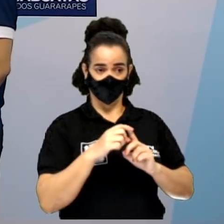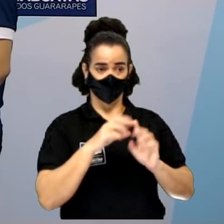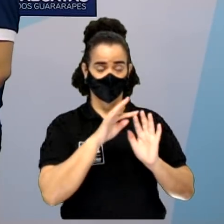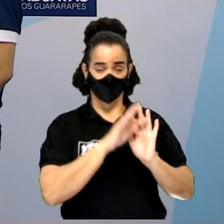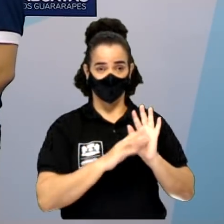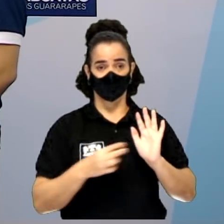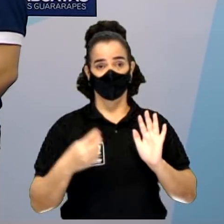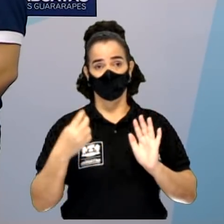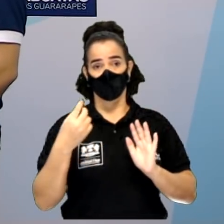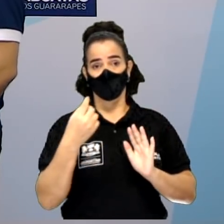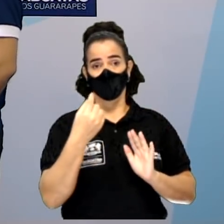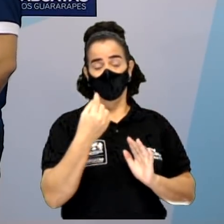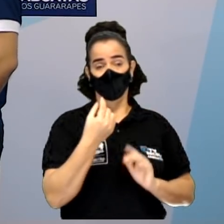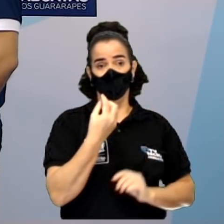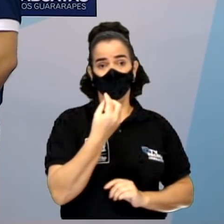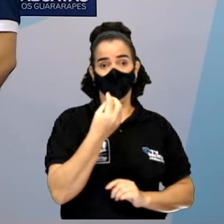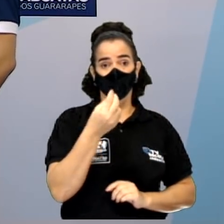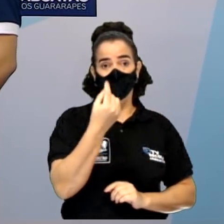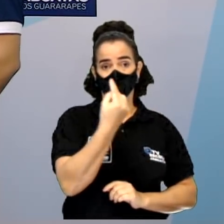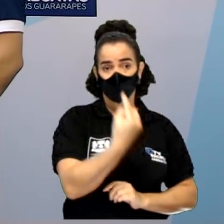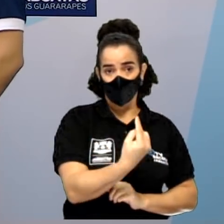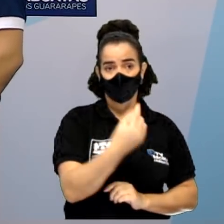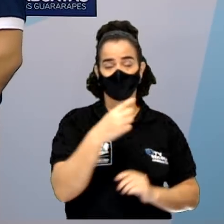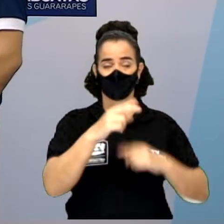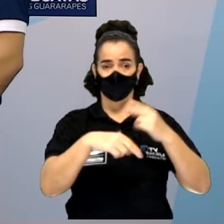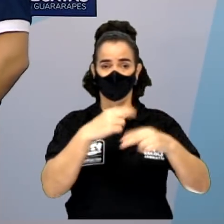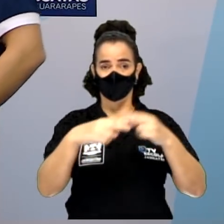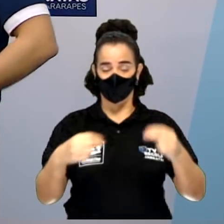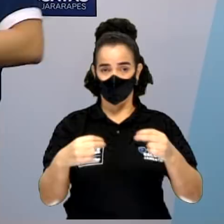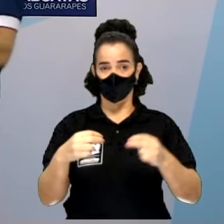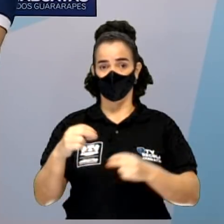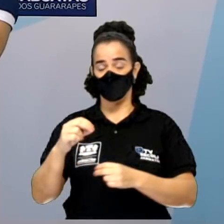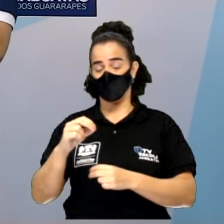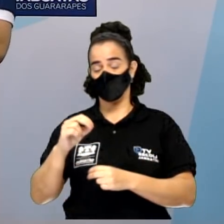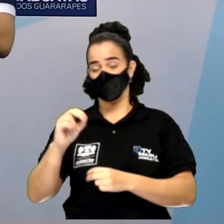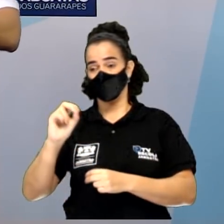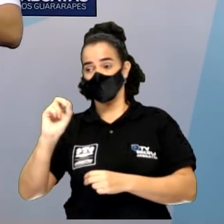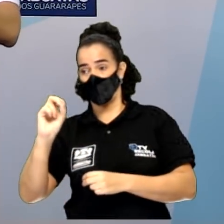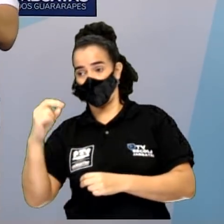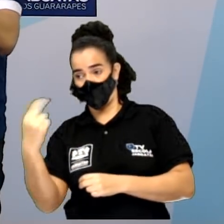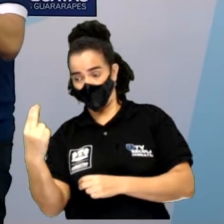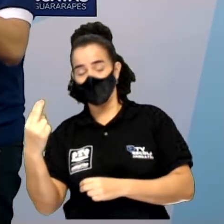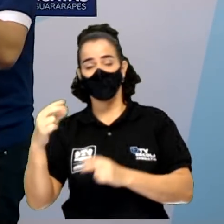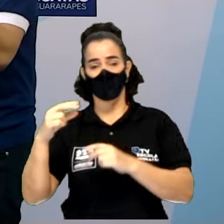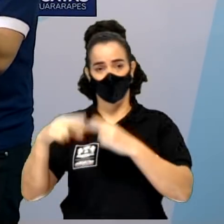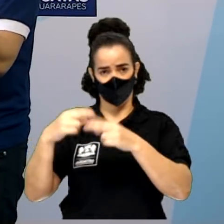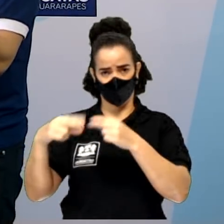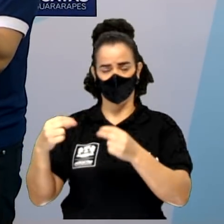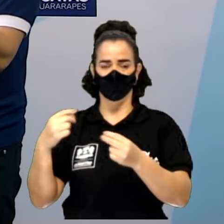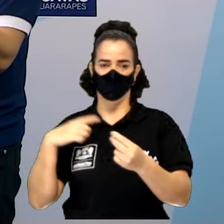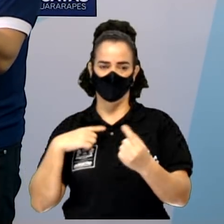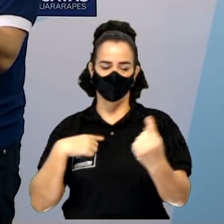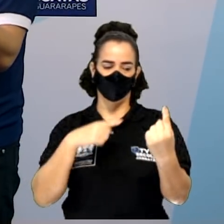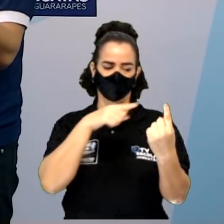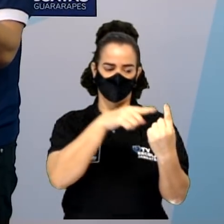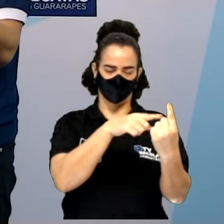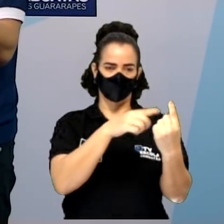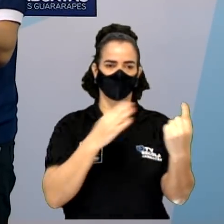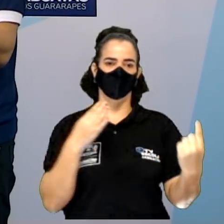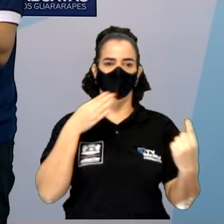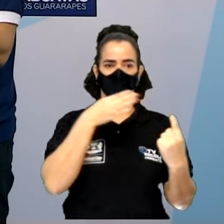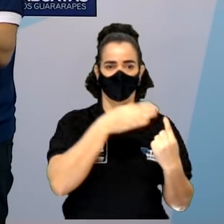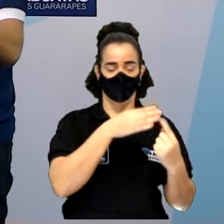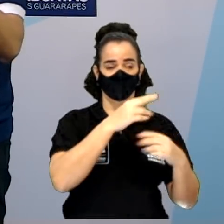14, e o presente determinam o vocábulo presente. Ok, a gente tanto tem um fazendo referência à